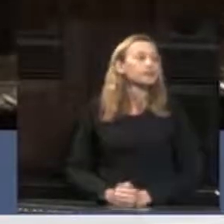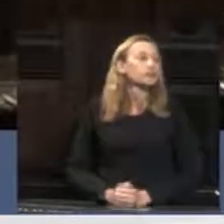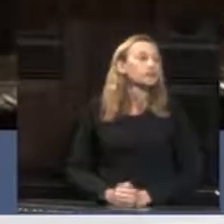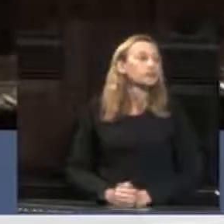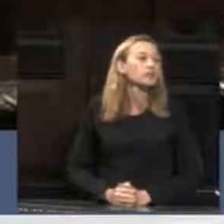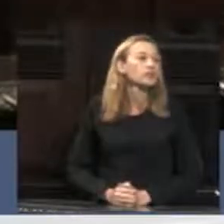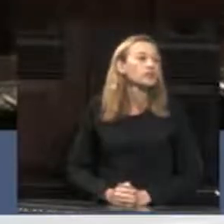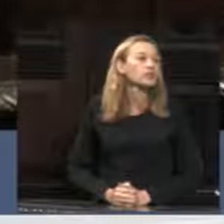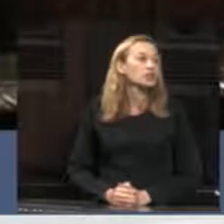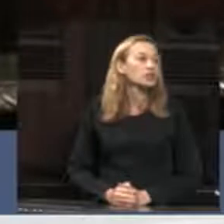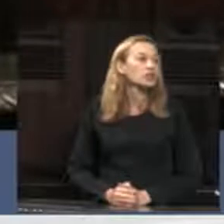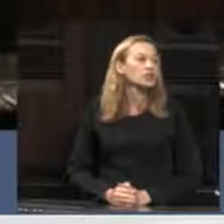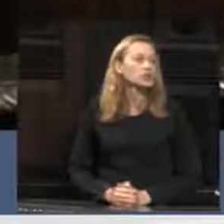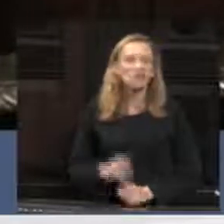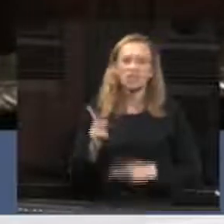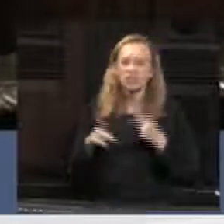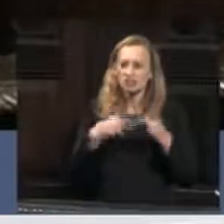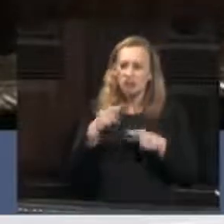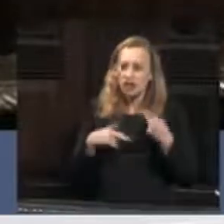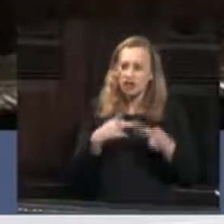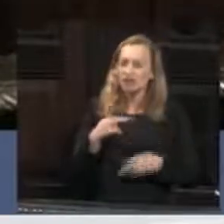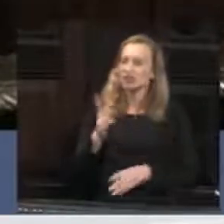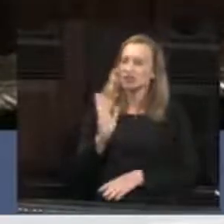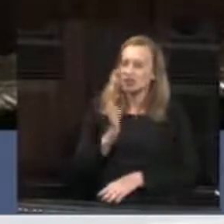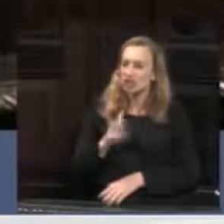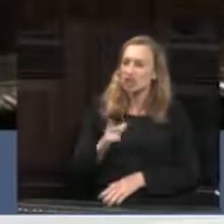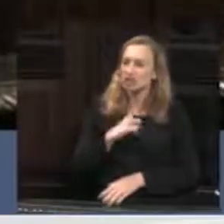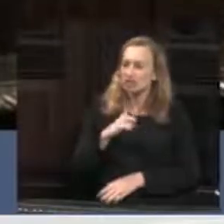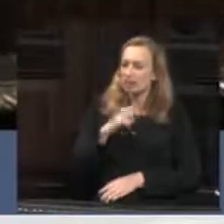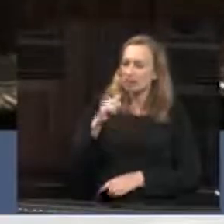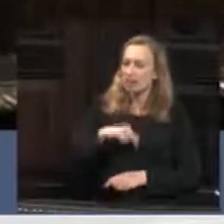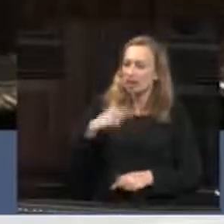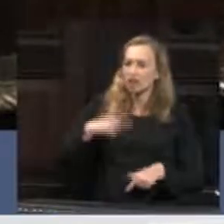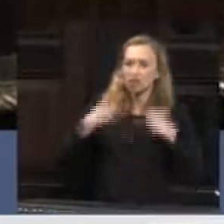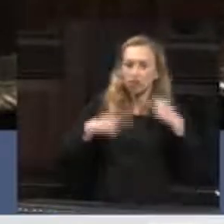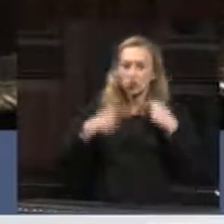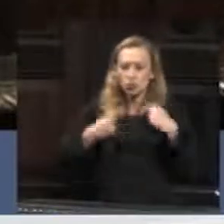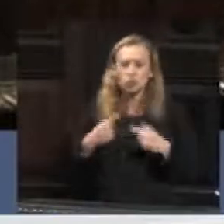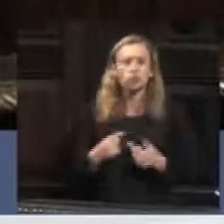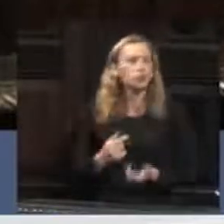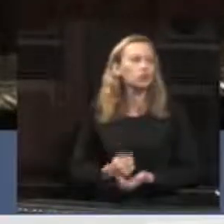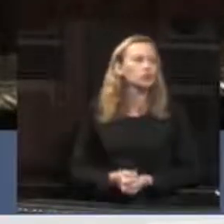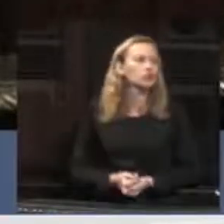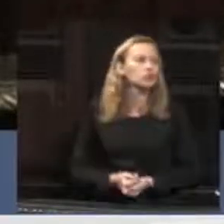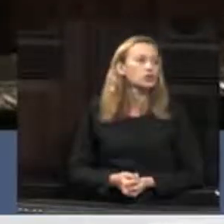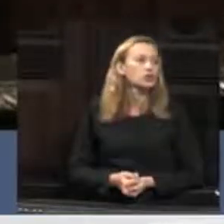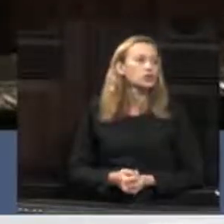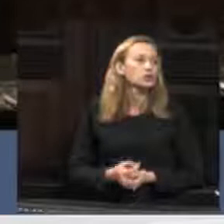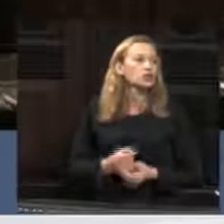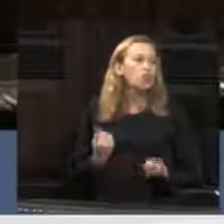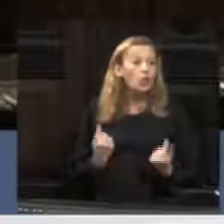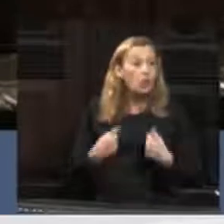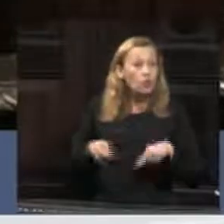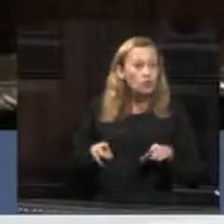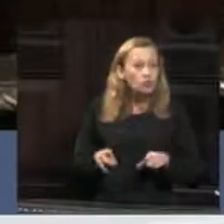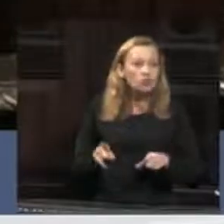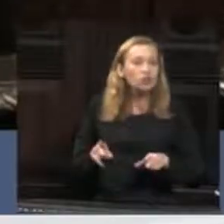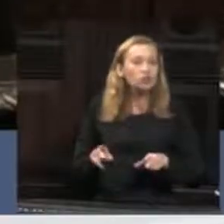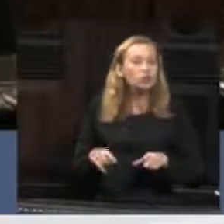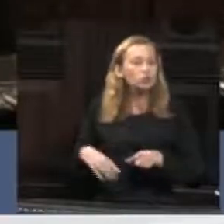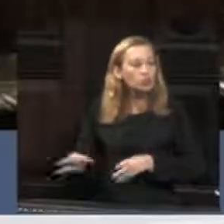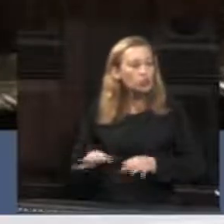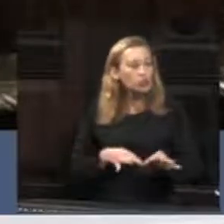As falas que me antecederam, com muita propriedade, contrárias a esse projeto,